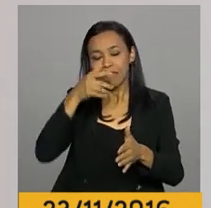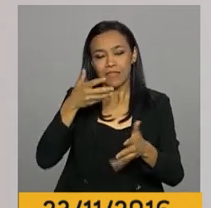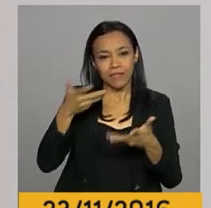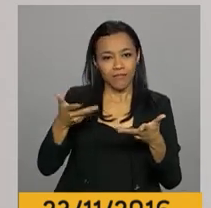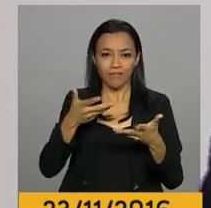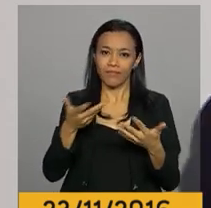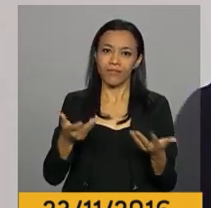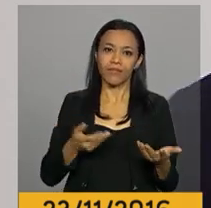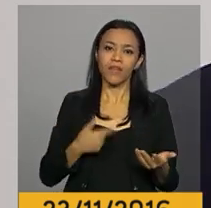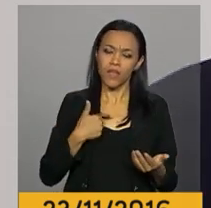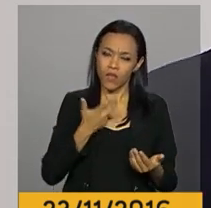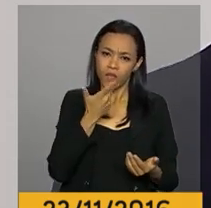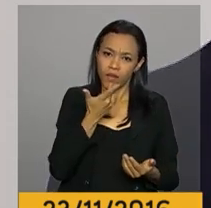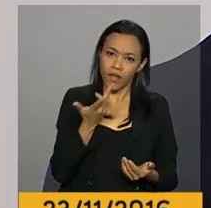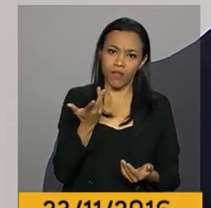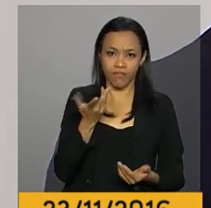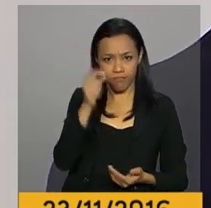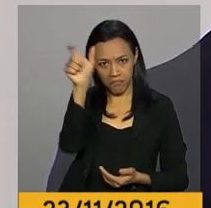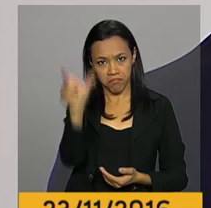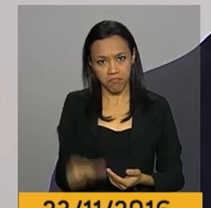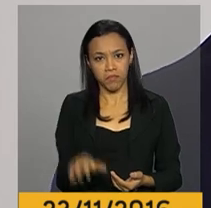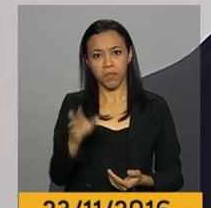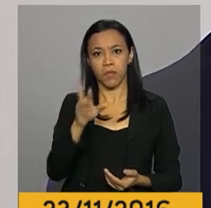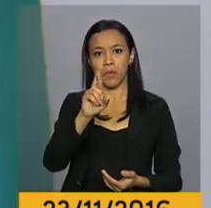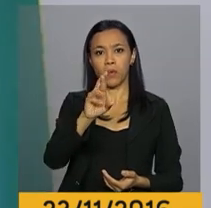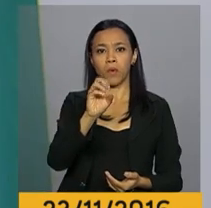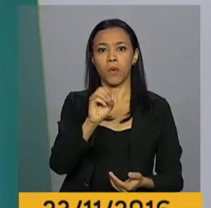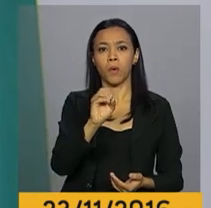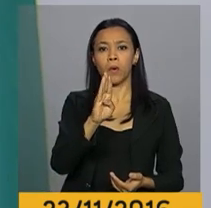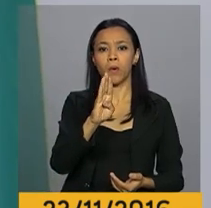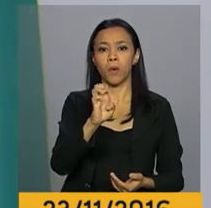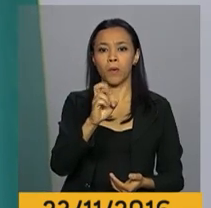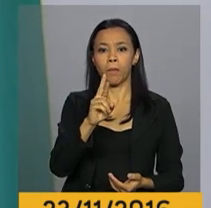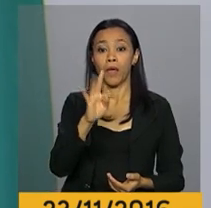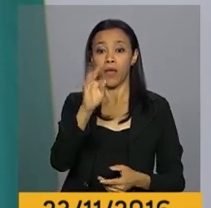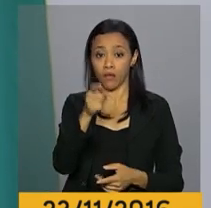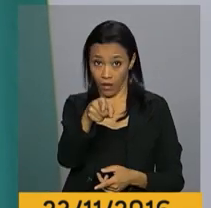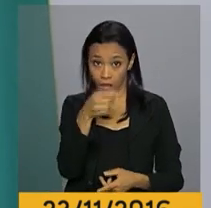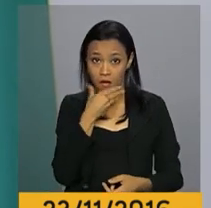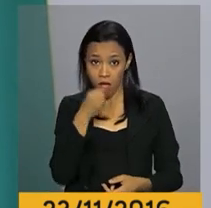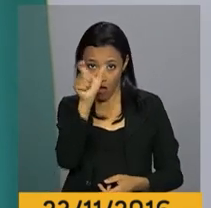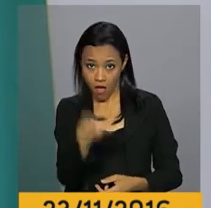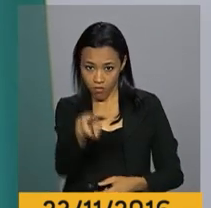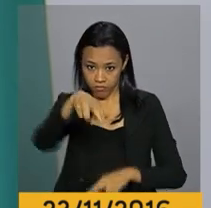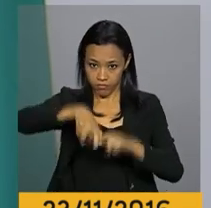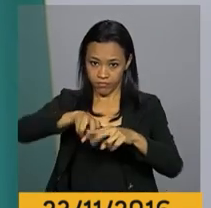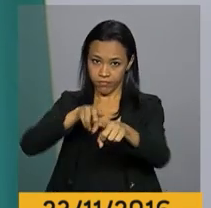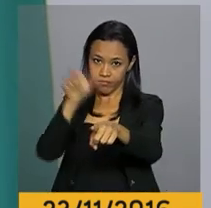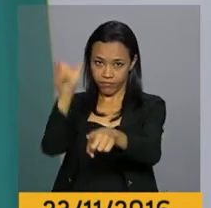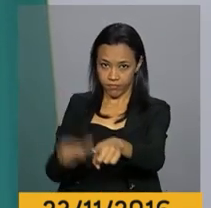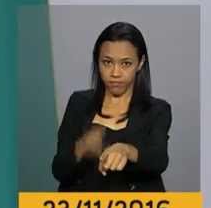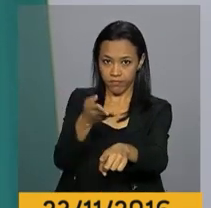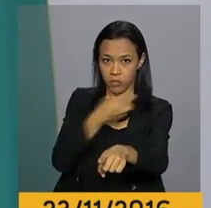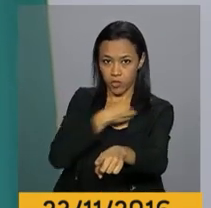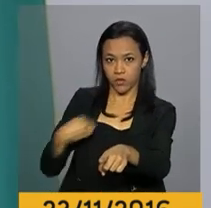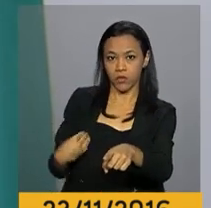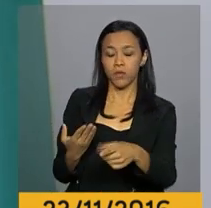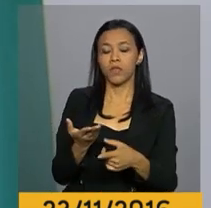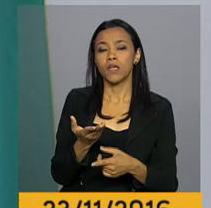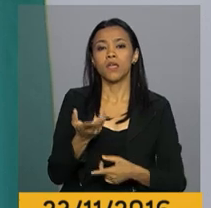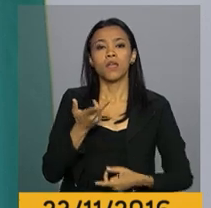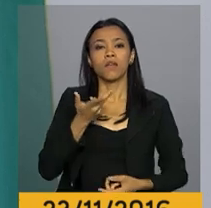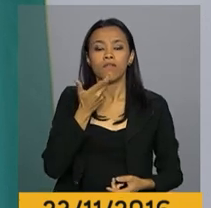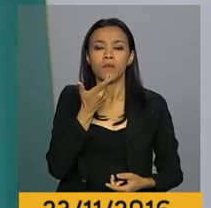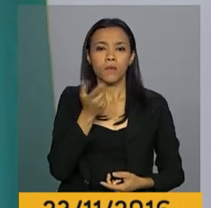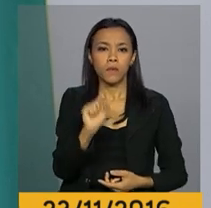conversar roberta que diante de uma platéia muito significativa você